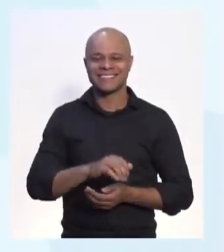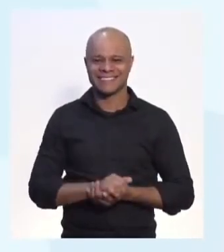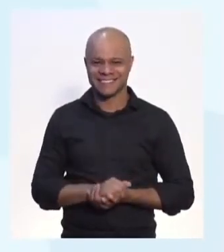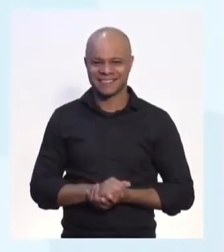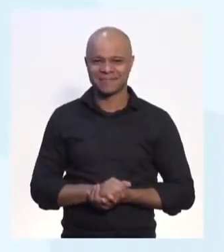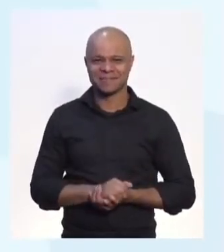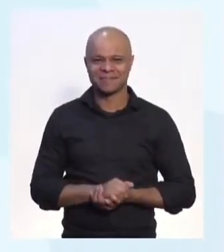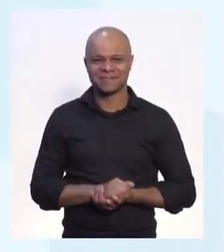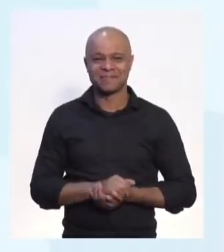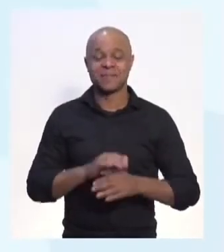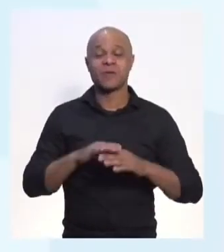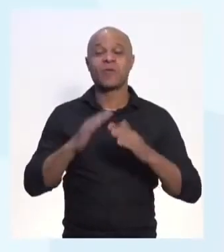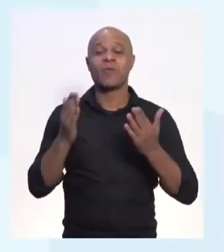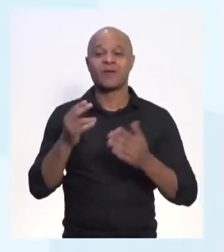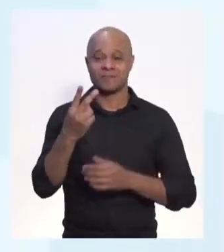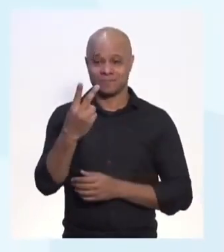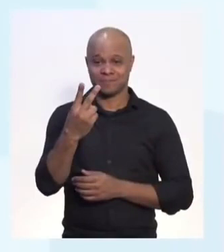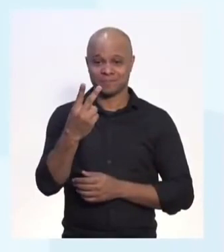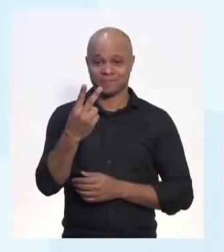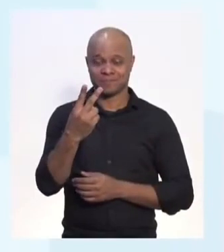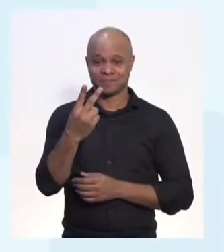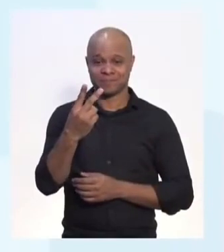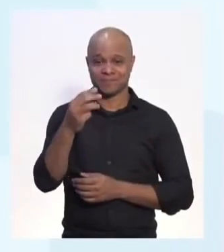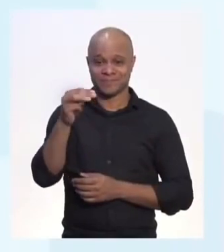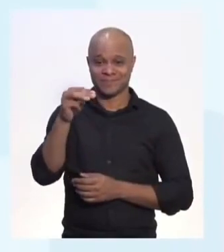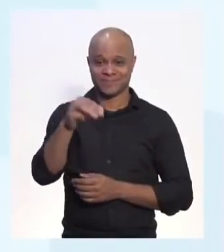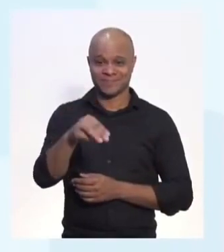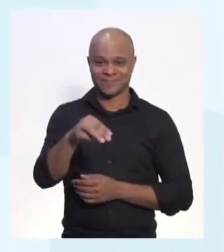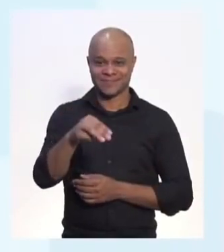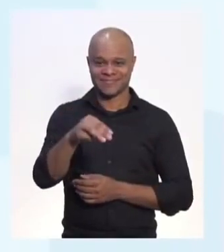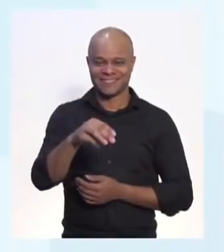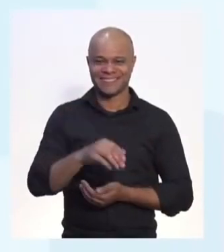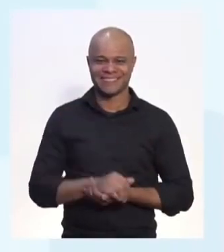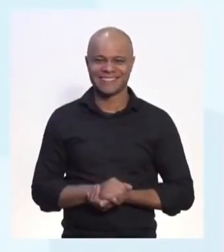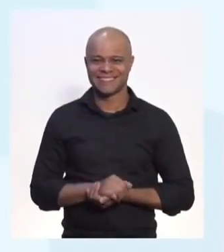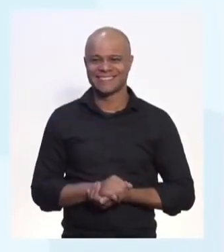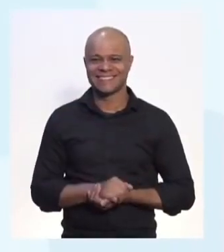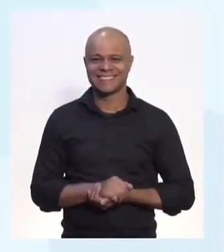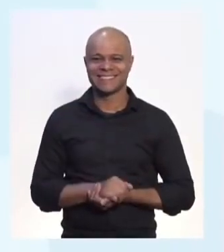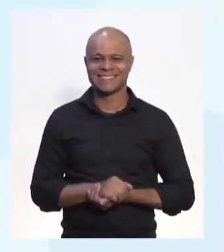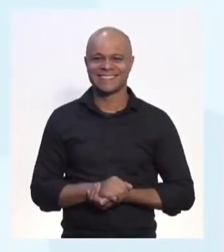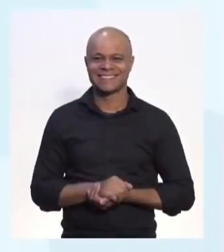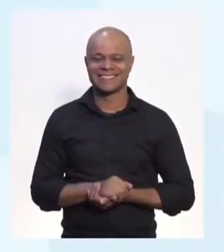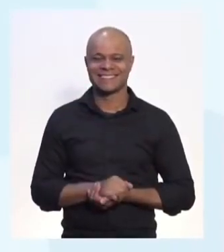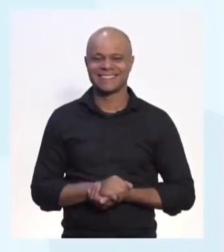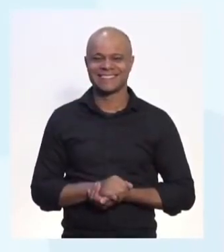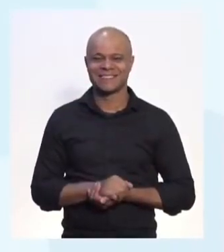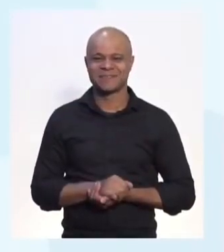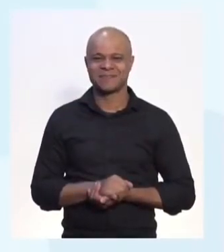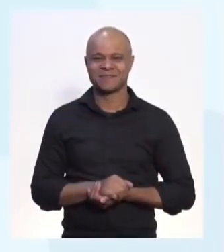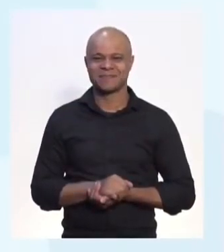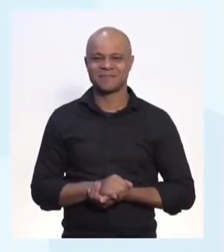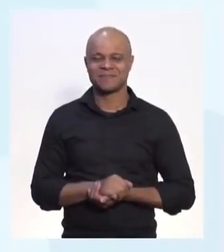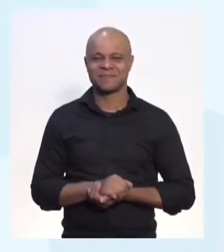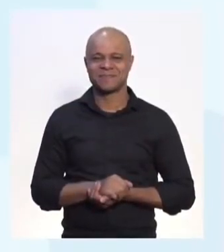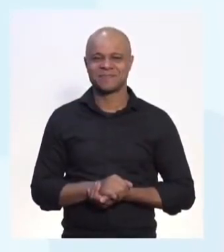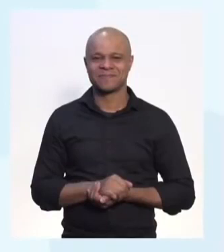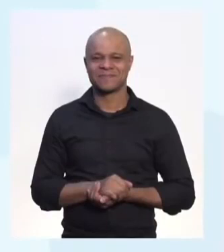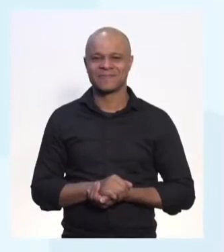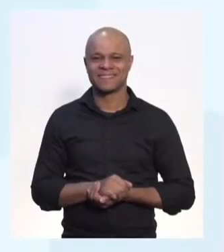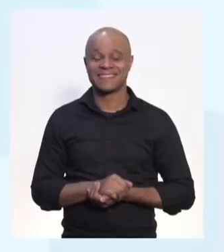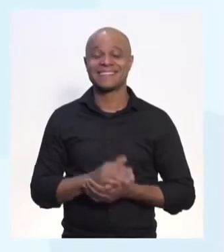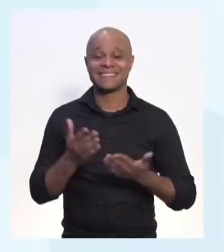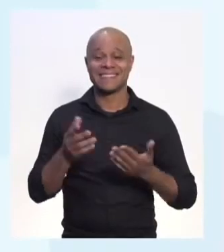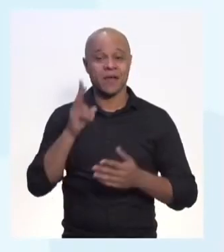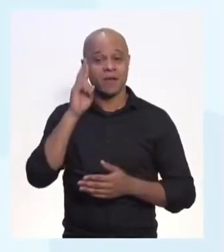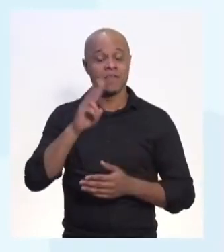Alessandra? Pois é. 2 minutos para eles, a gente já retorna, tá bom? Com os comentários sobre ele. Quer voltar lá na definição? Acho que não